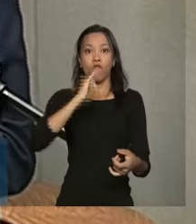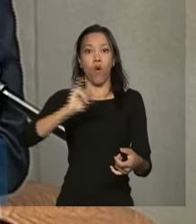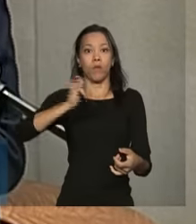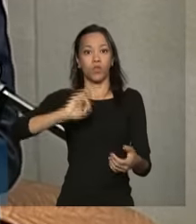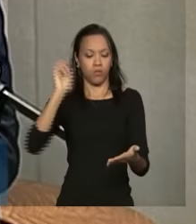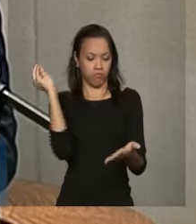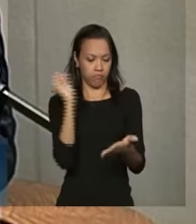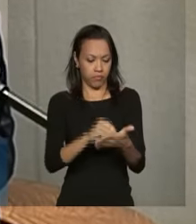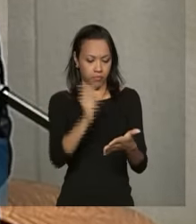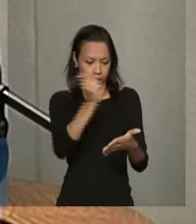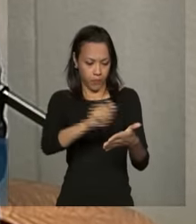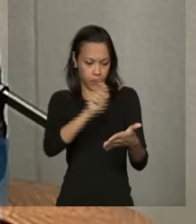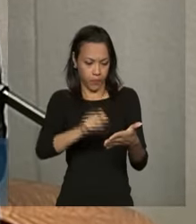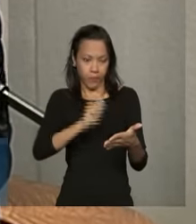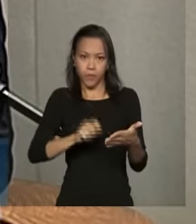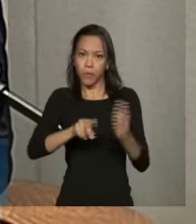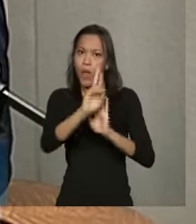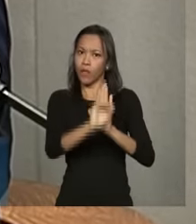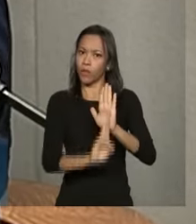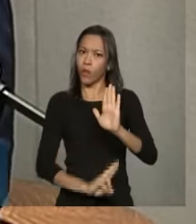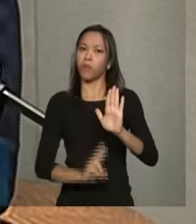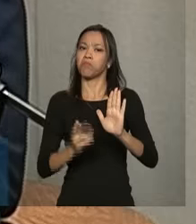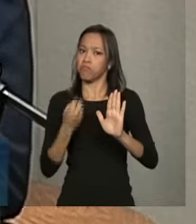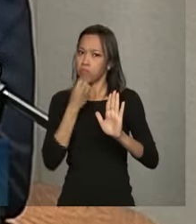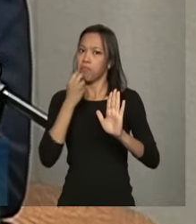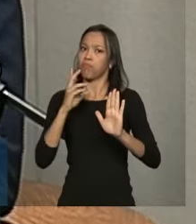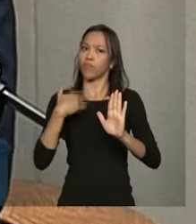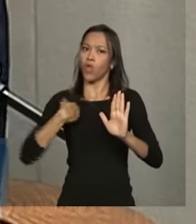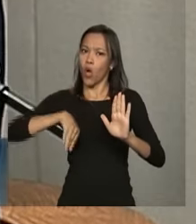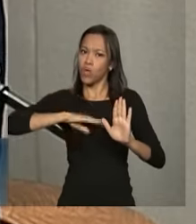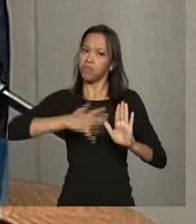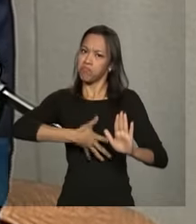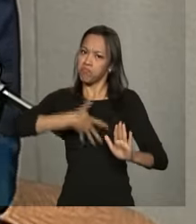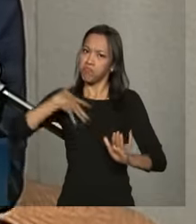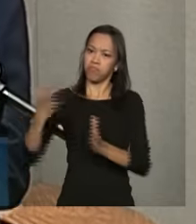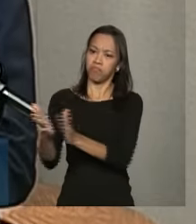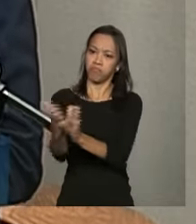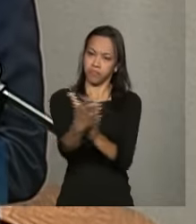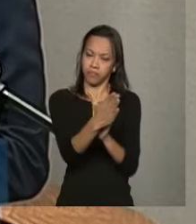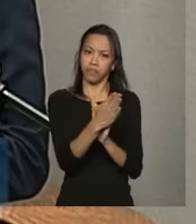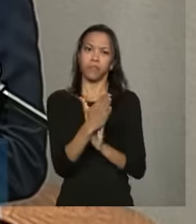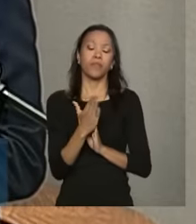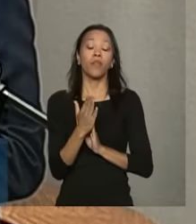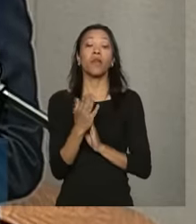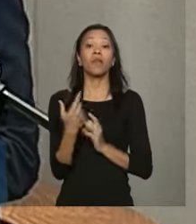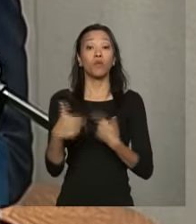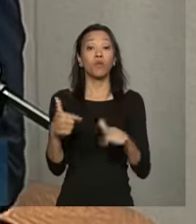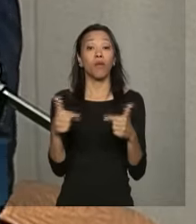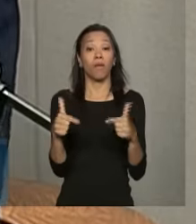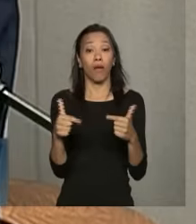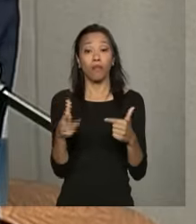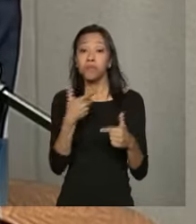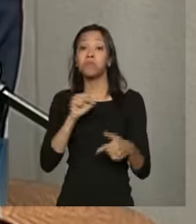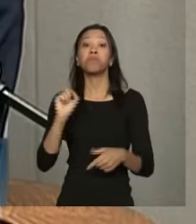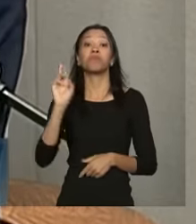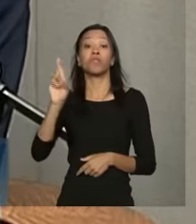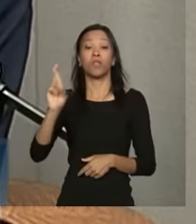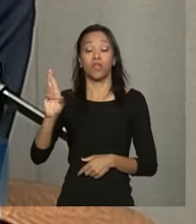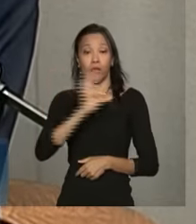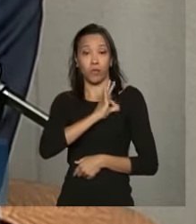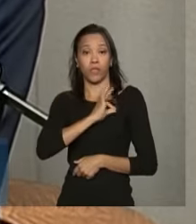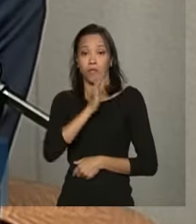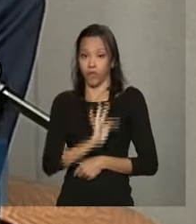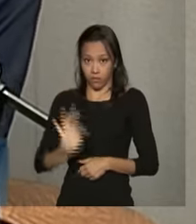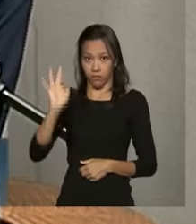um um um aplauso a Merece sim o nosso reconhecimento ao trabalho do Departamento de Polícia rodoviári